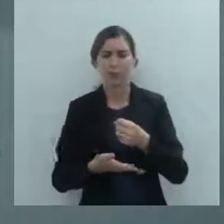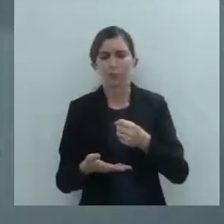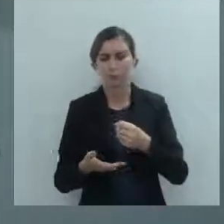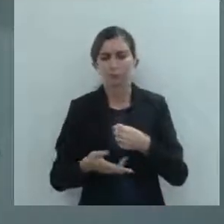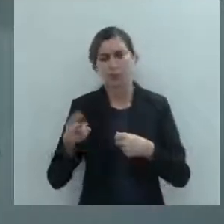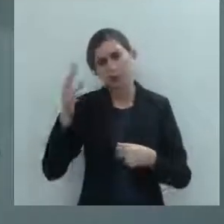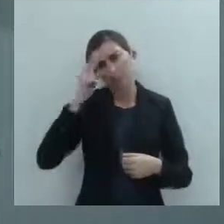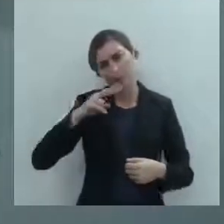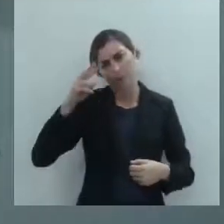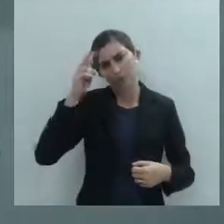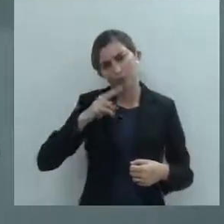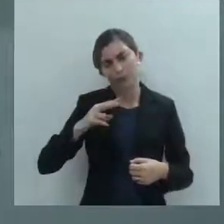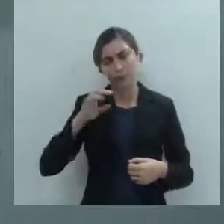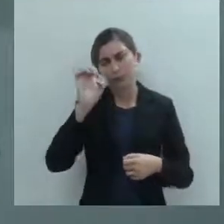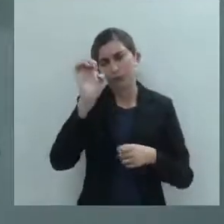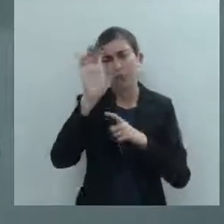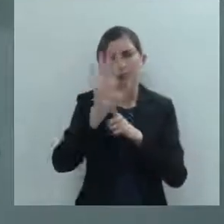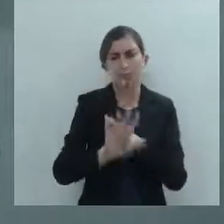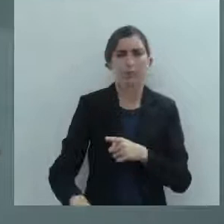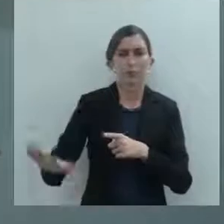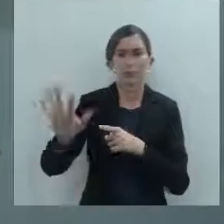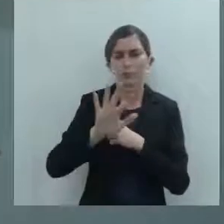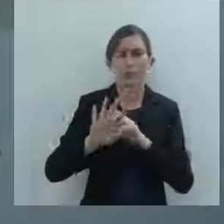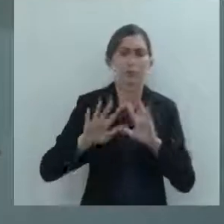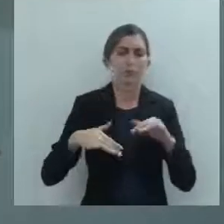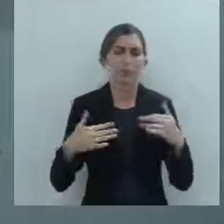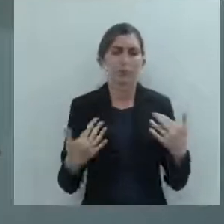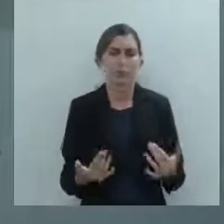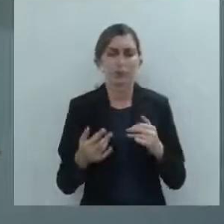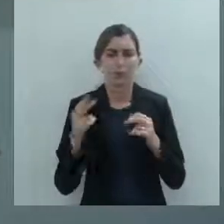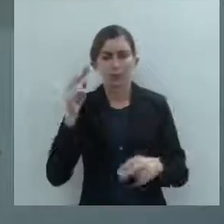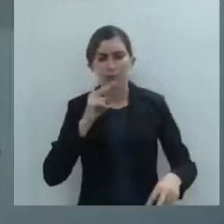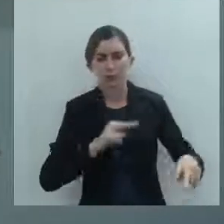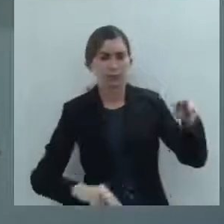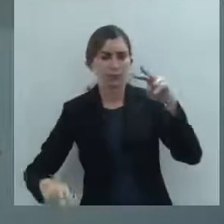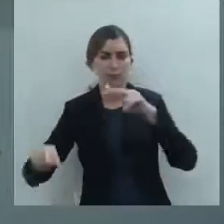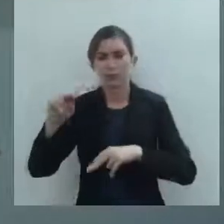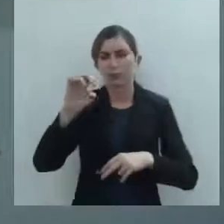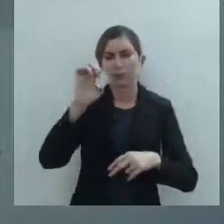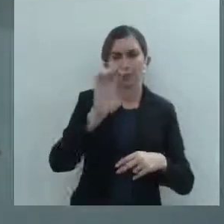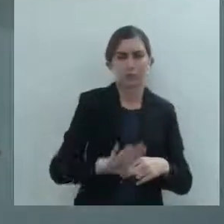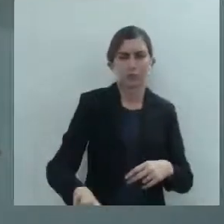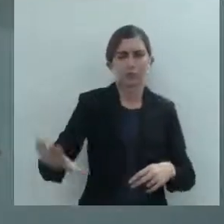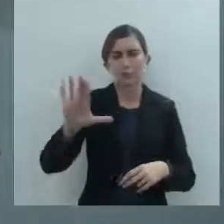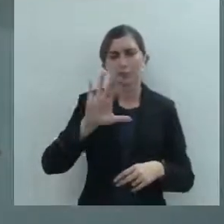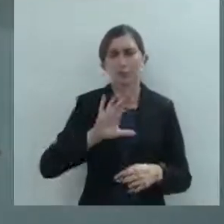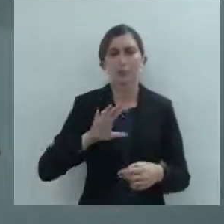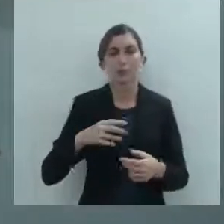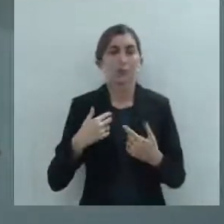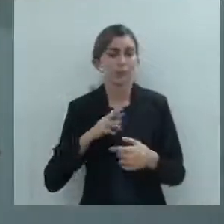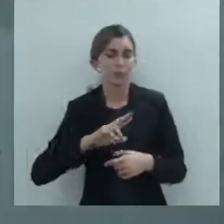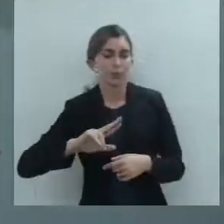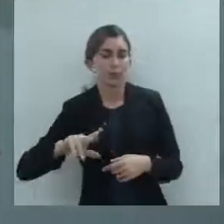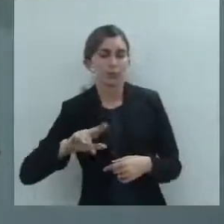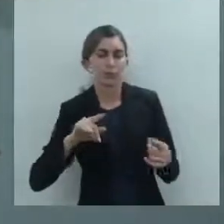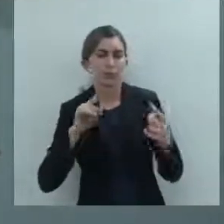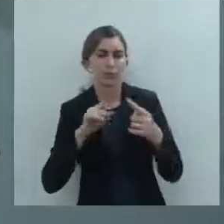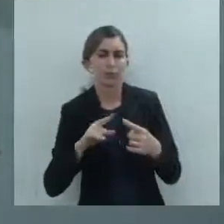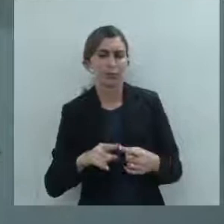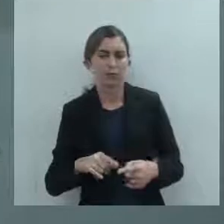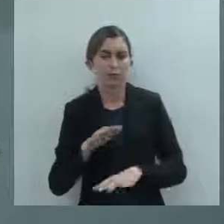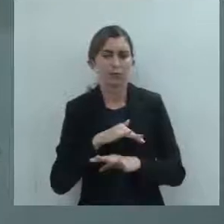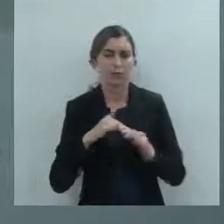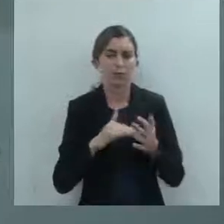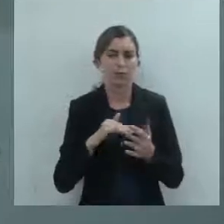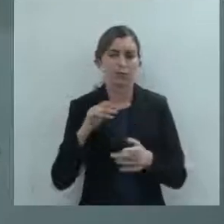a história europeia então é uma visão eurocêntrica não é aplicada a